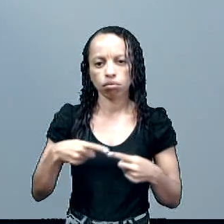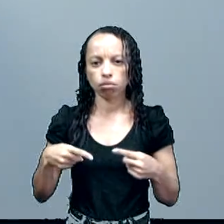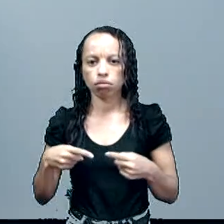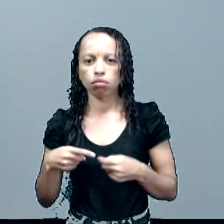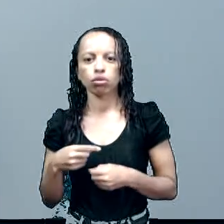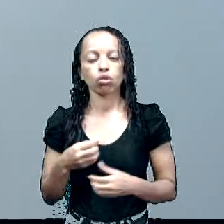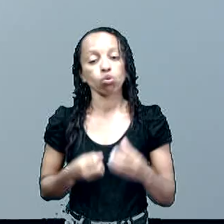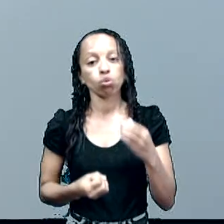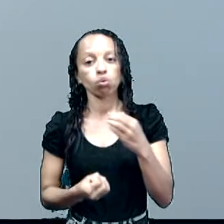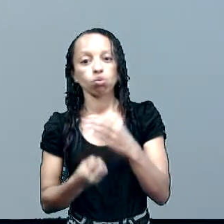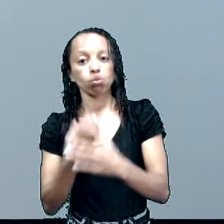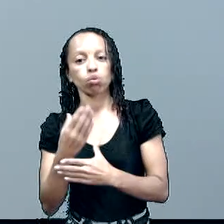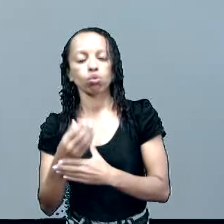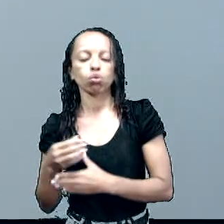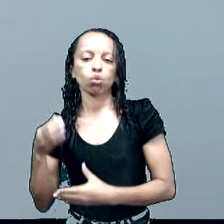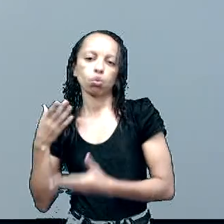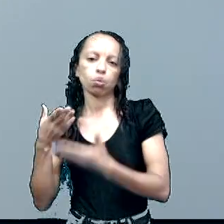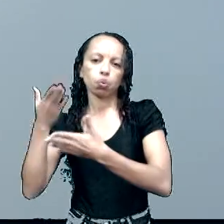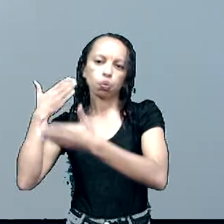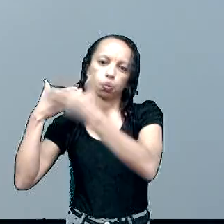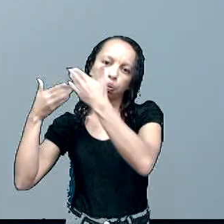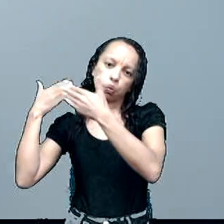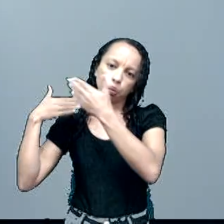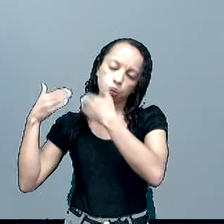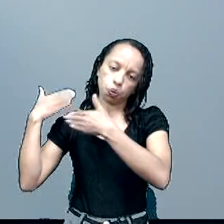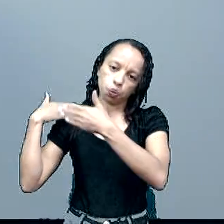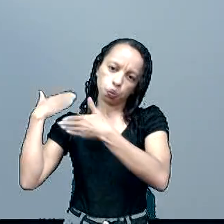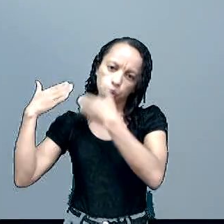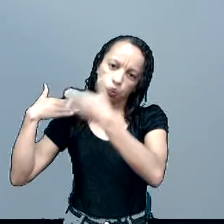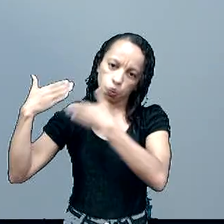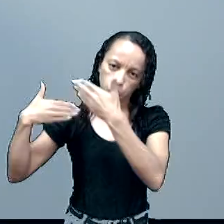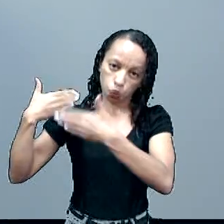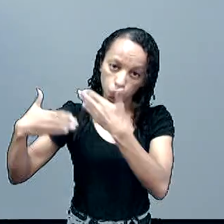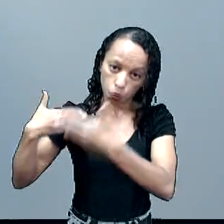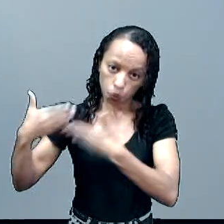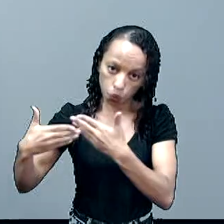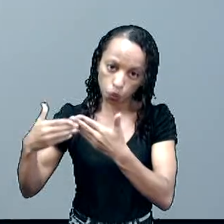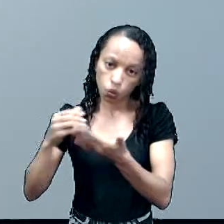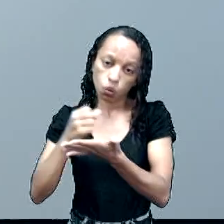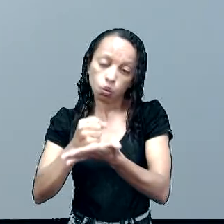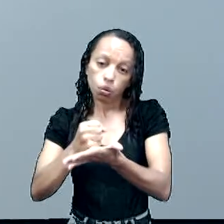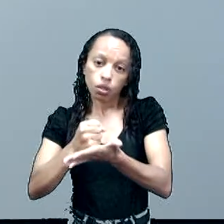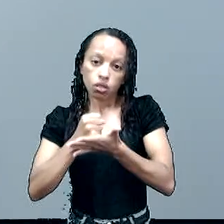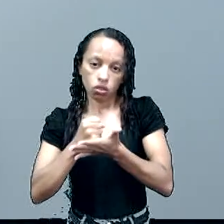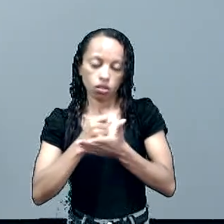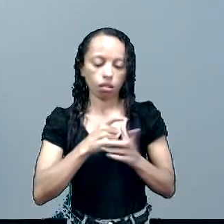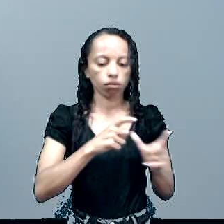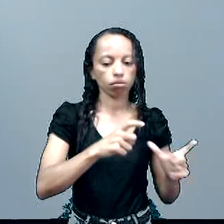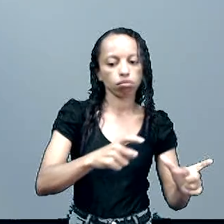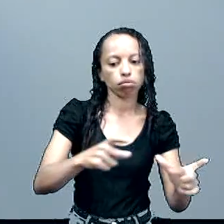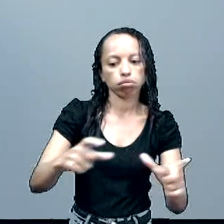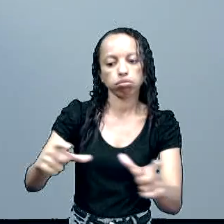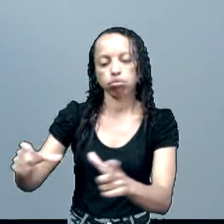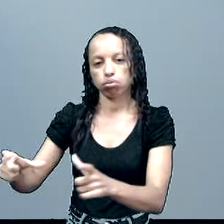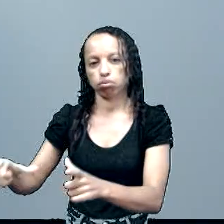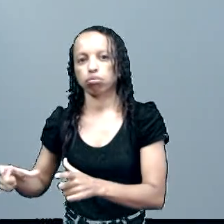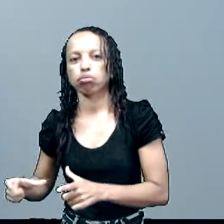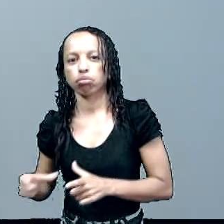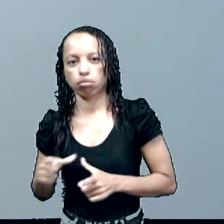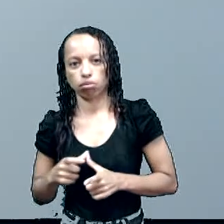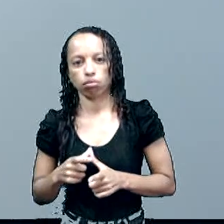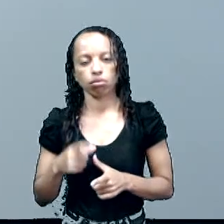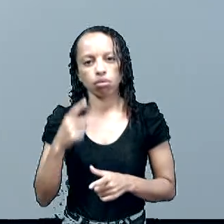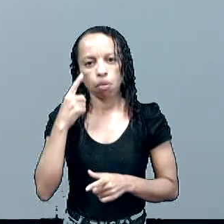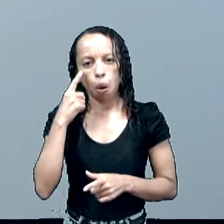desenvolvidos ao longo do tempo e dos anos para ajudar o homem na sua localização veja aí na tela